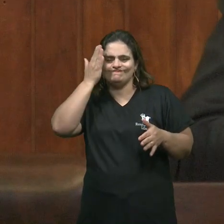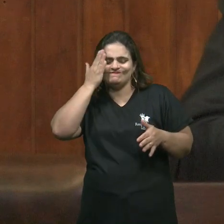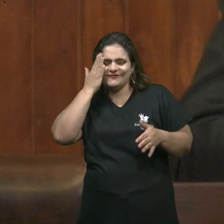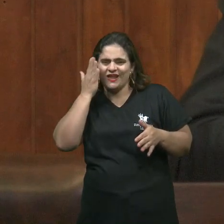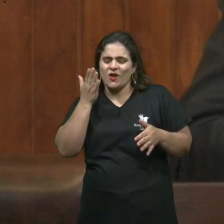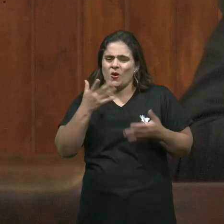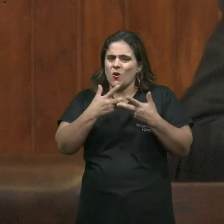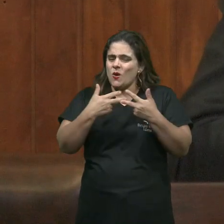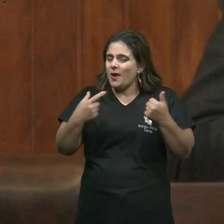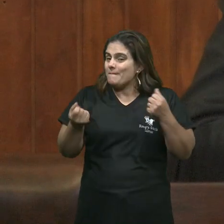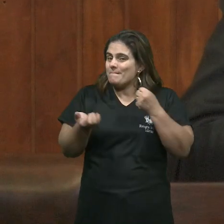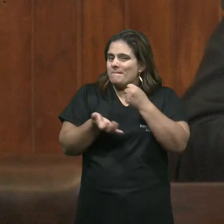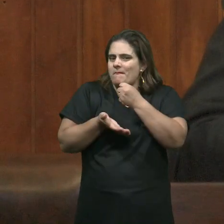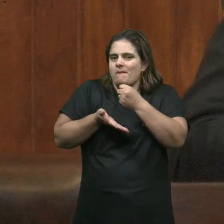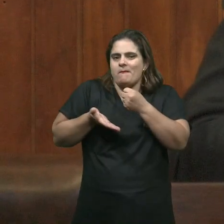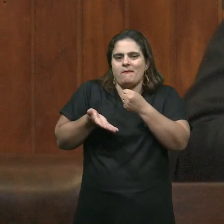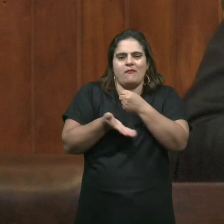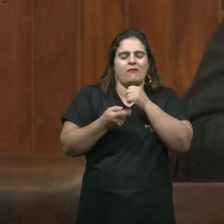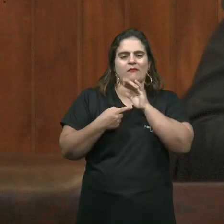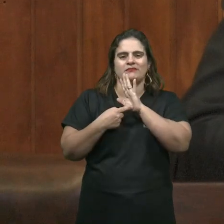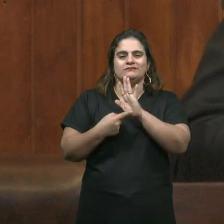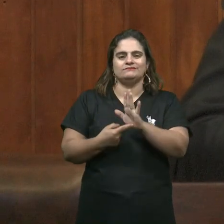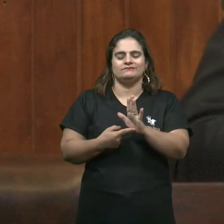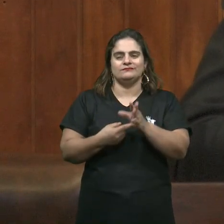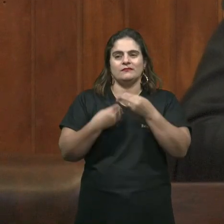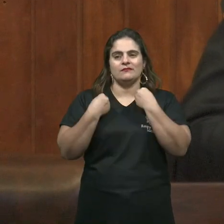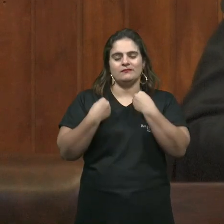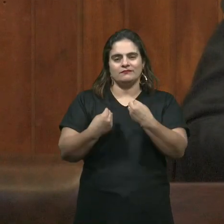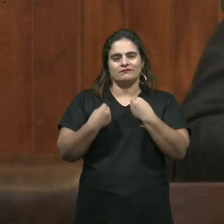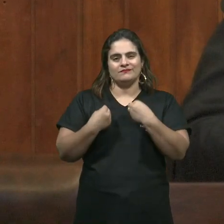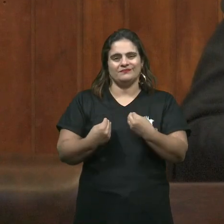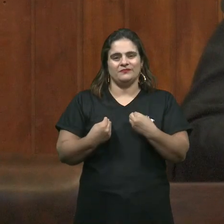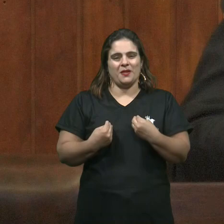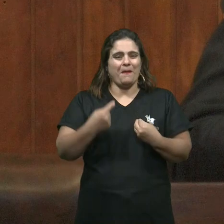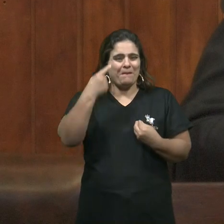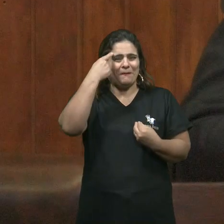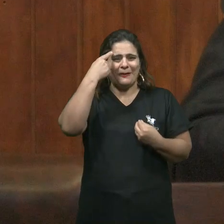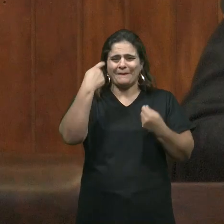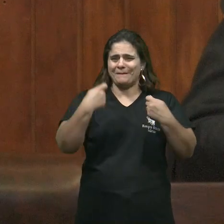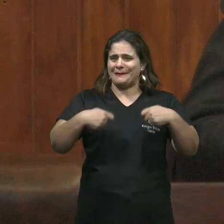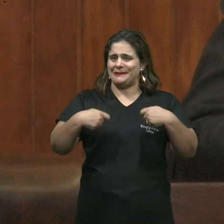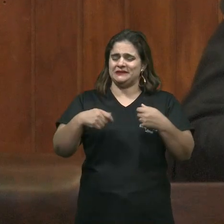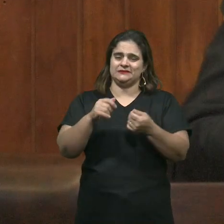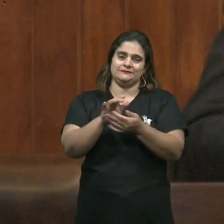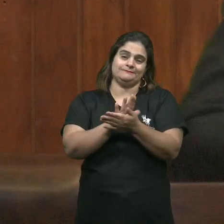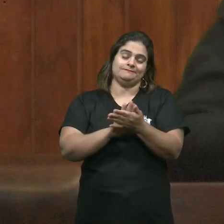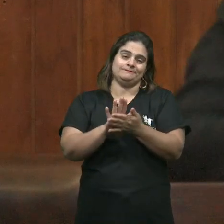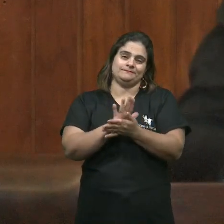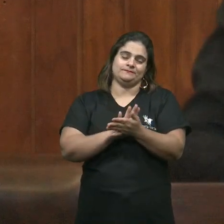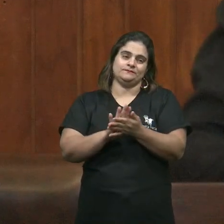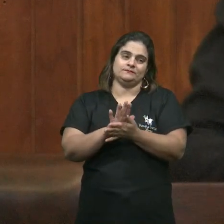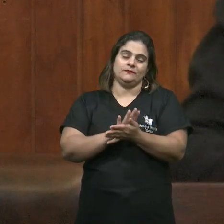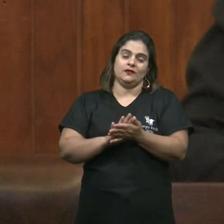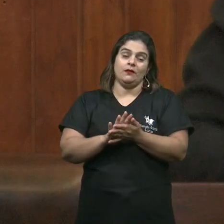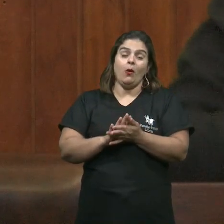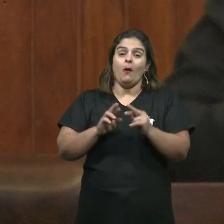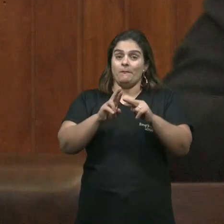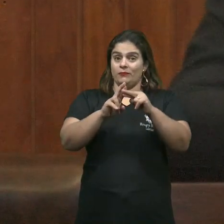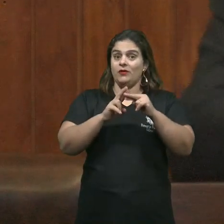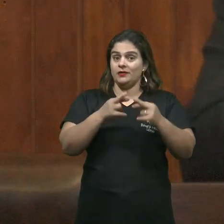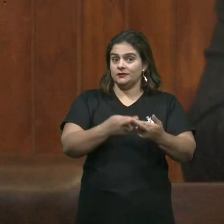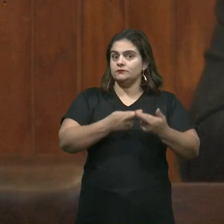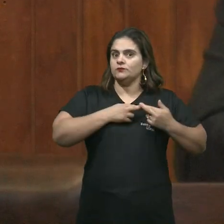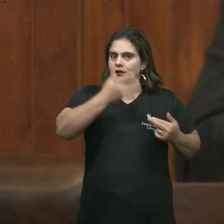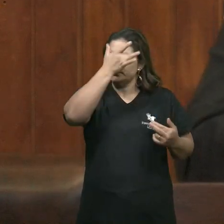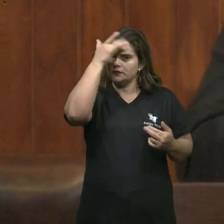dessa natureza, desnecessário, porque é obrigação do